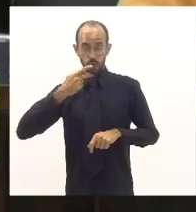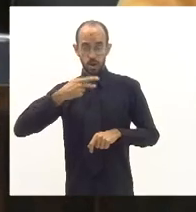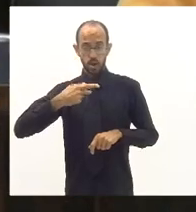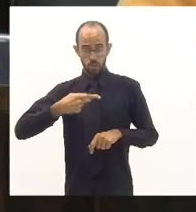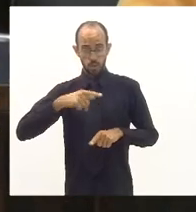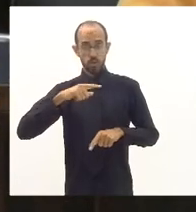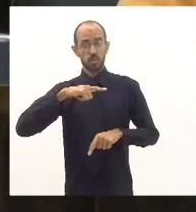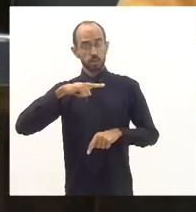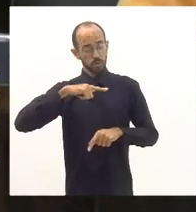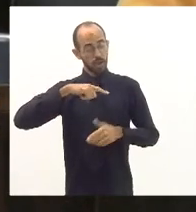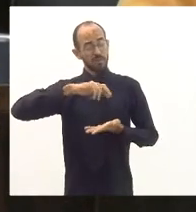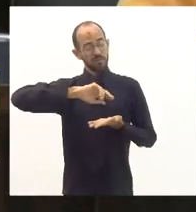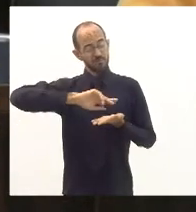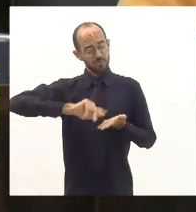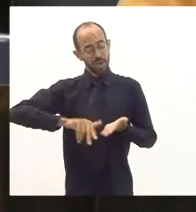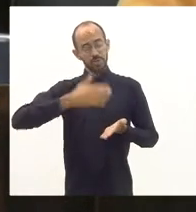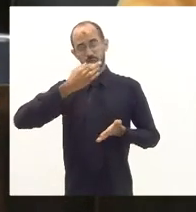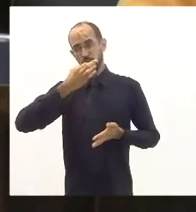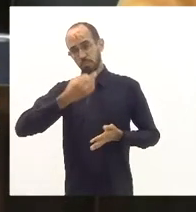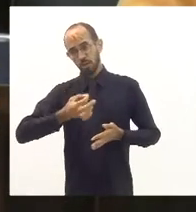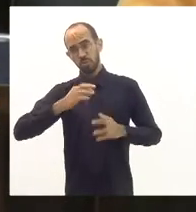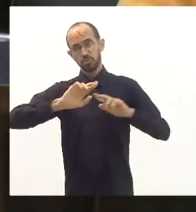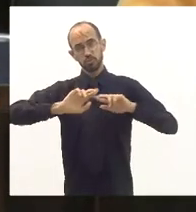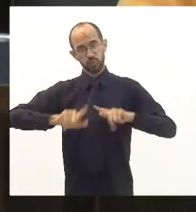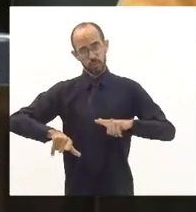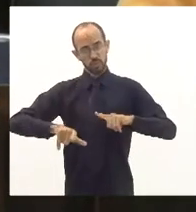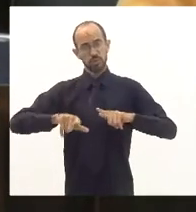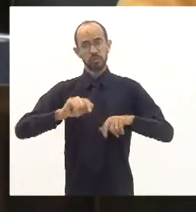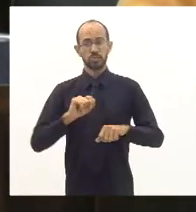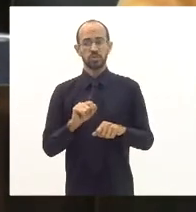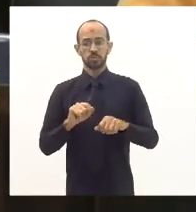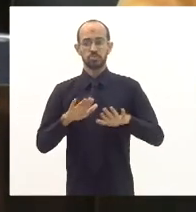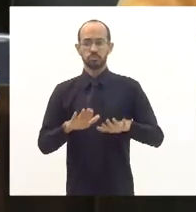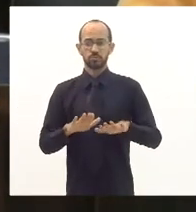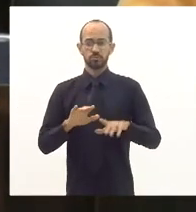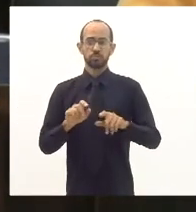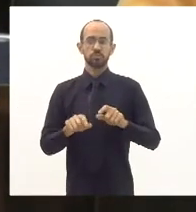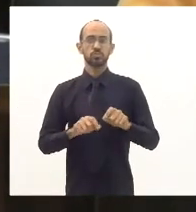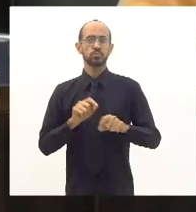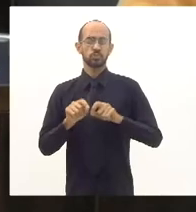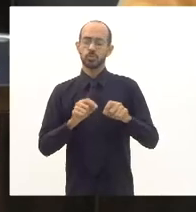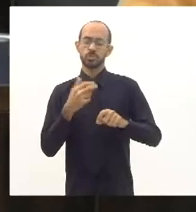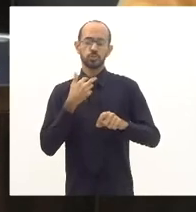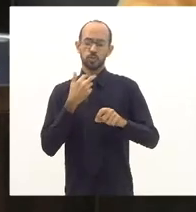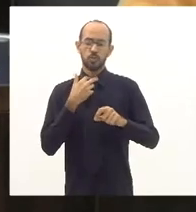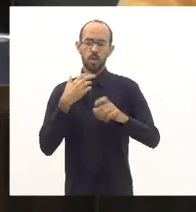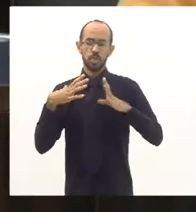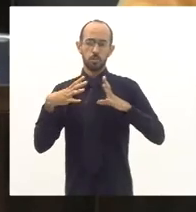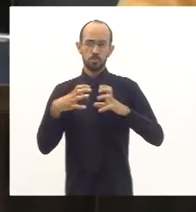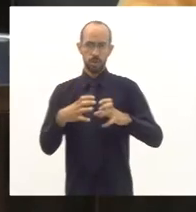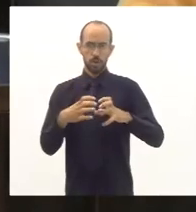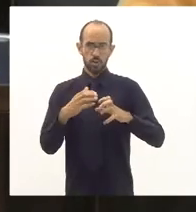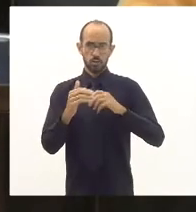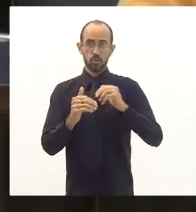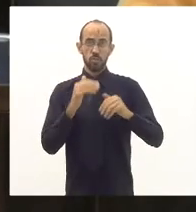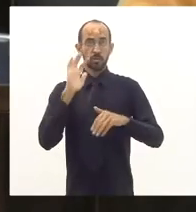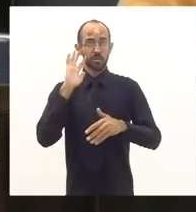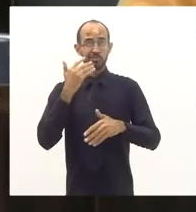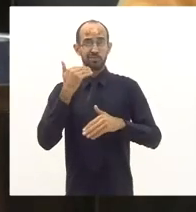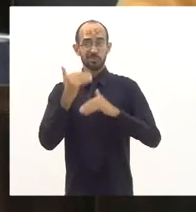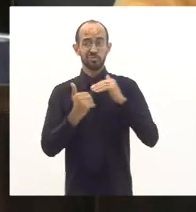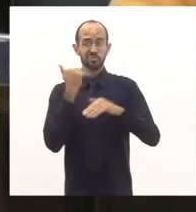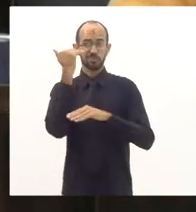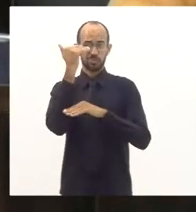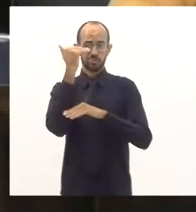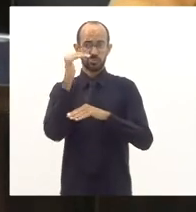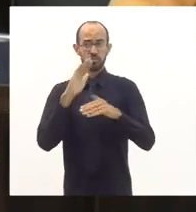promotores e procuradores que têm percepções diferentes. É claro que elas não podem se chocar com decisões superiores e